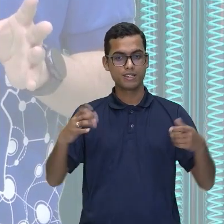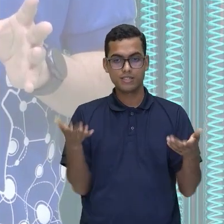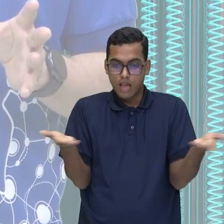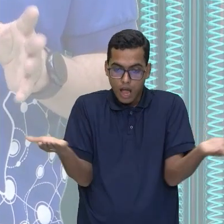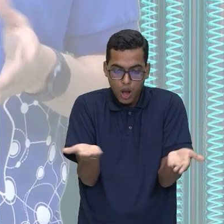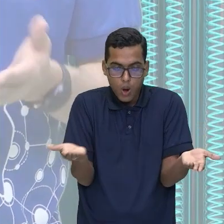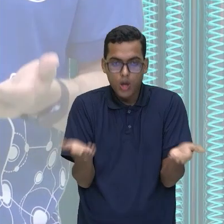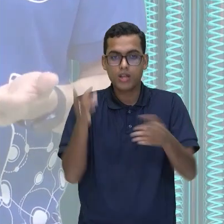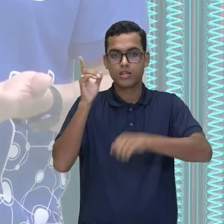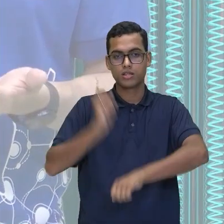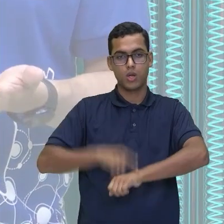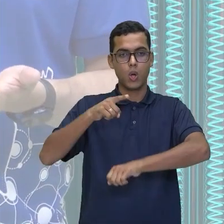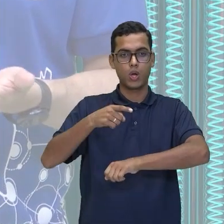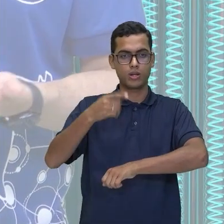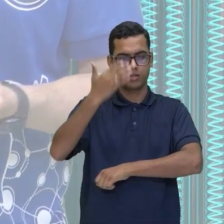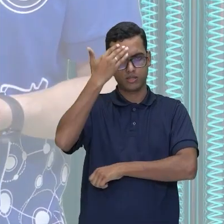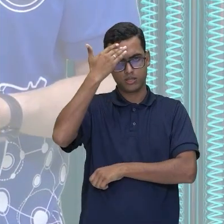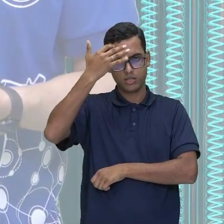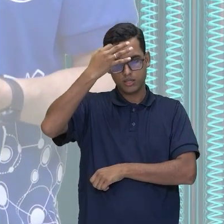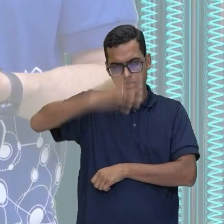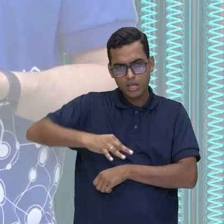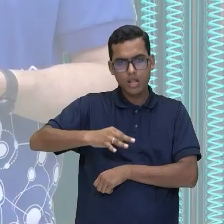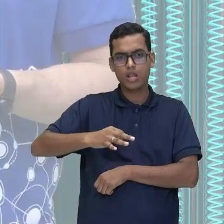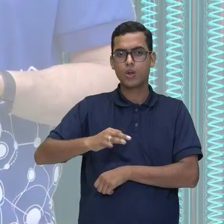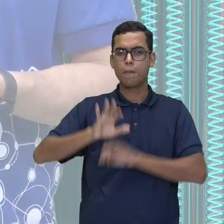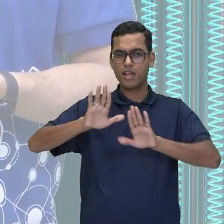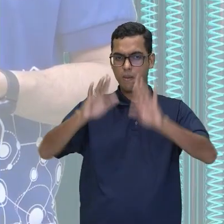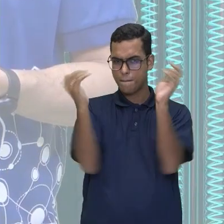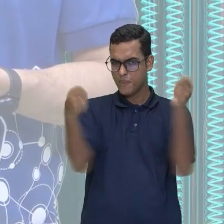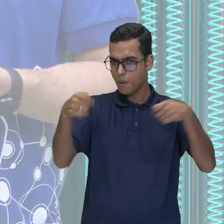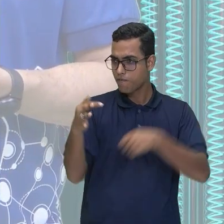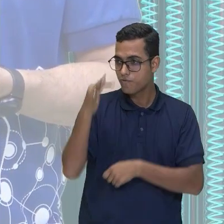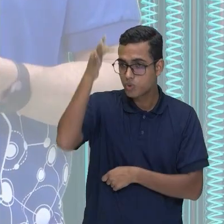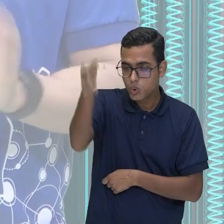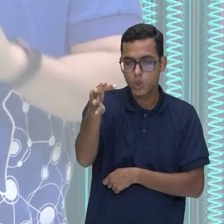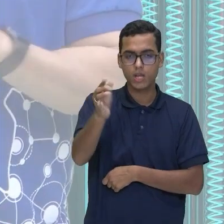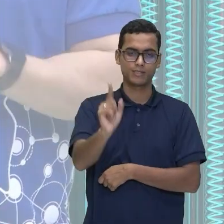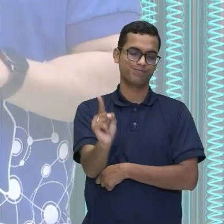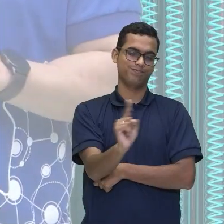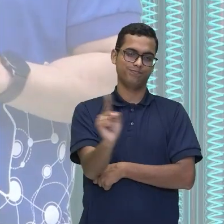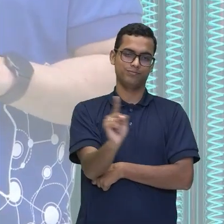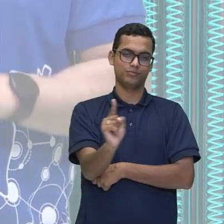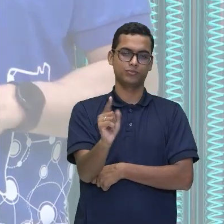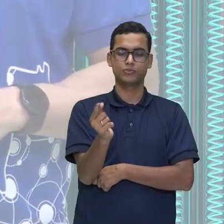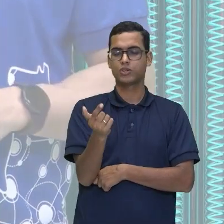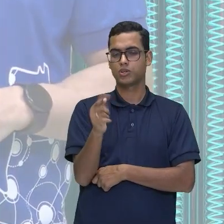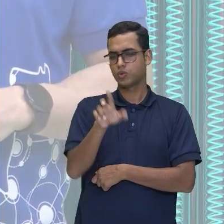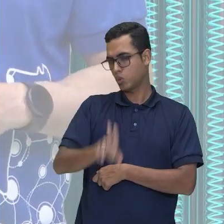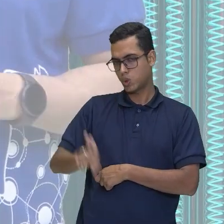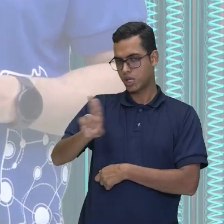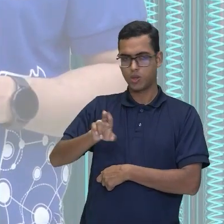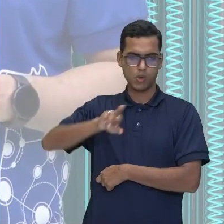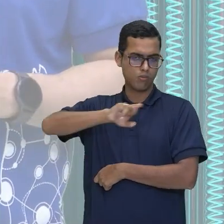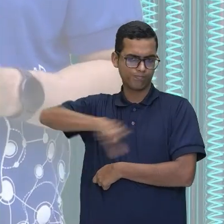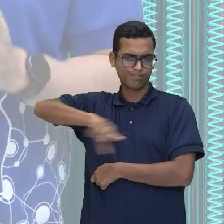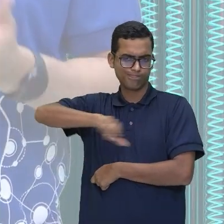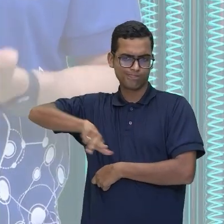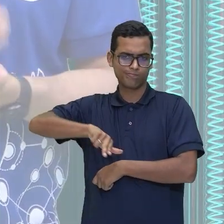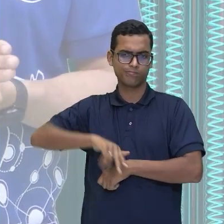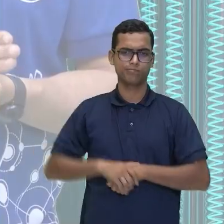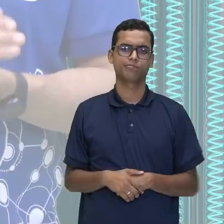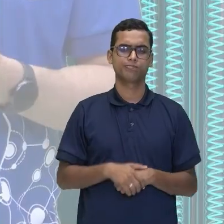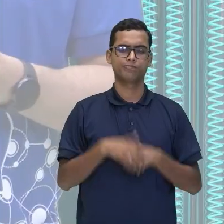ter essa conexão com se de fato essa ação irá se concretizar ou não, tá? É sempre uma possibilidade, mas não se fala, não